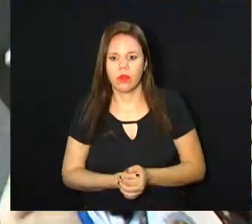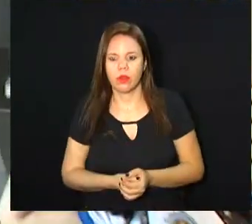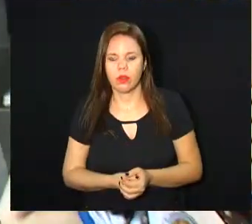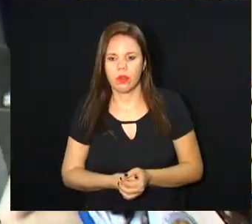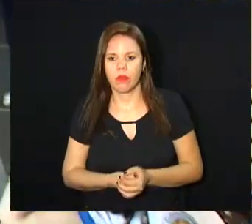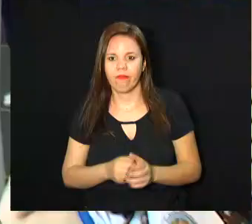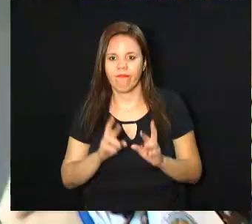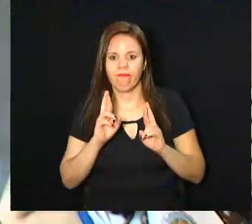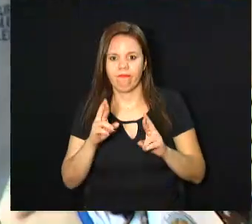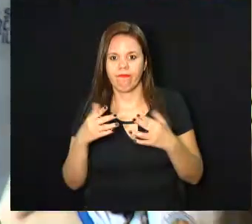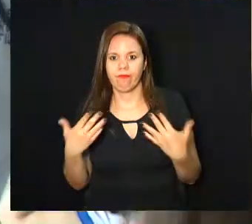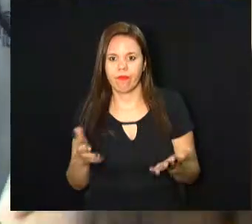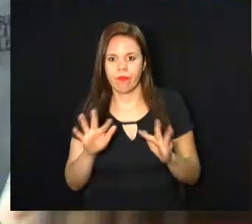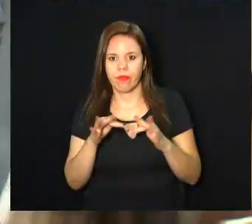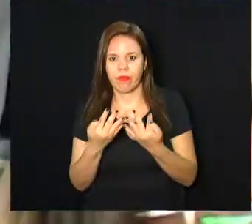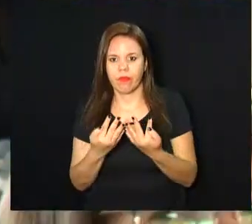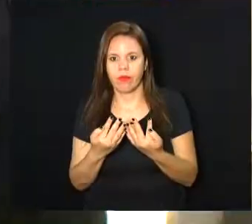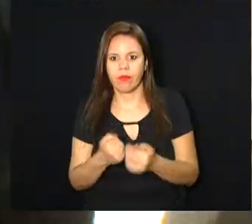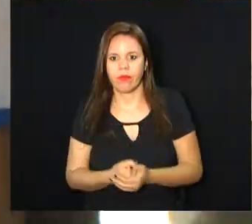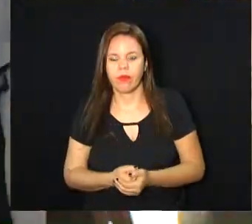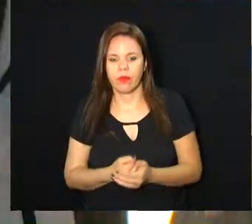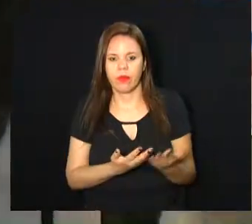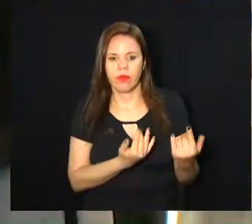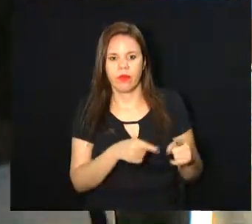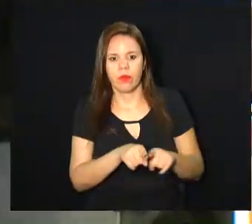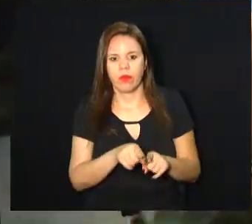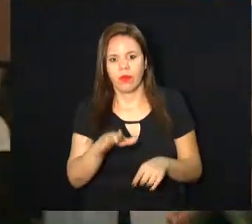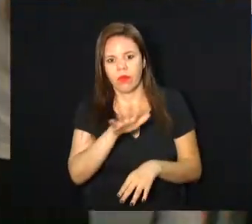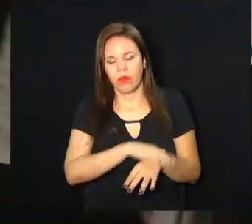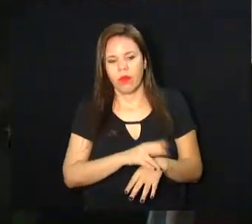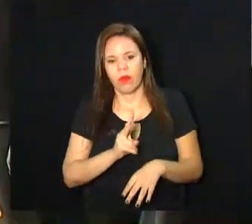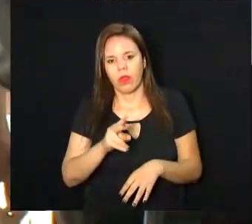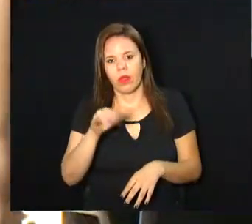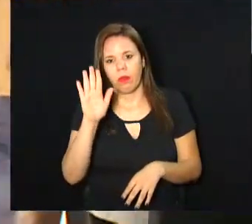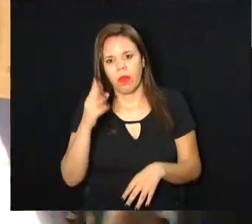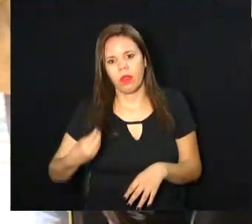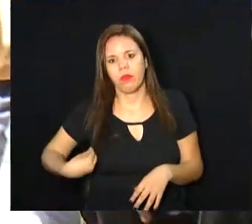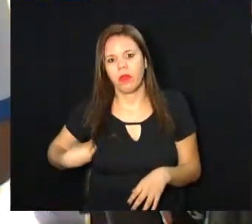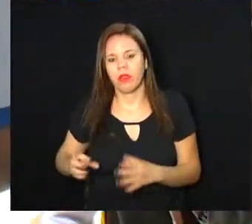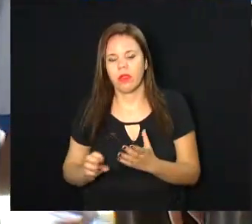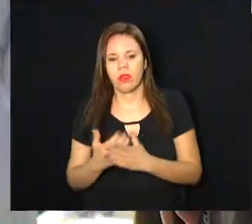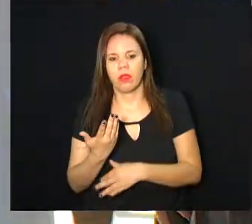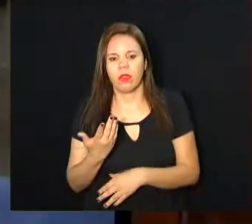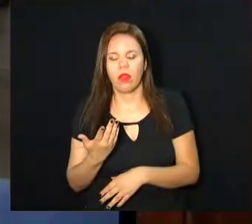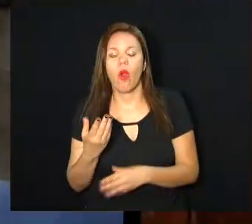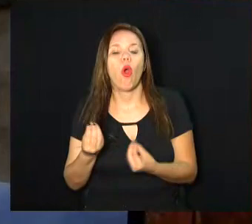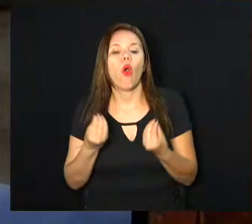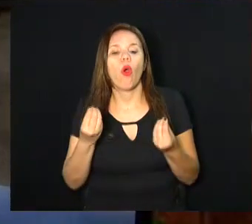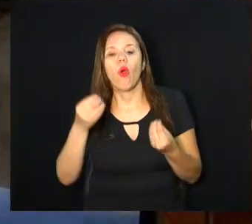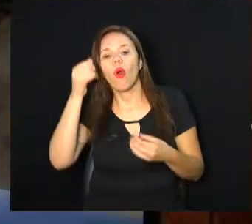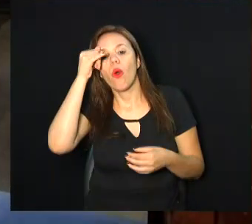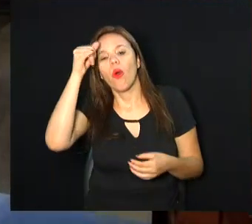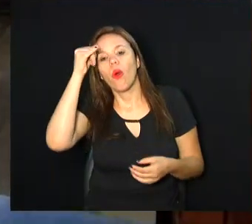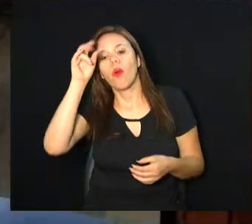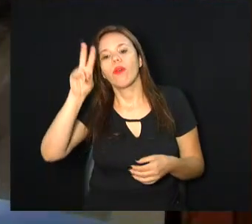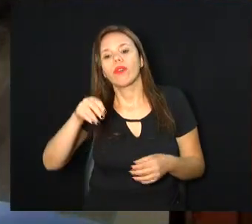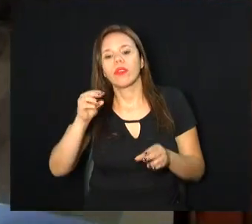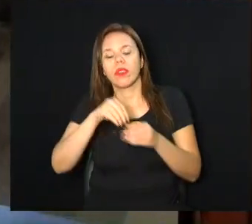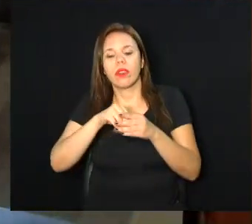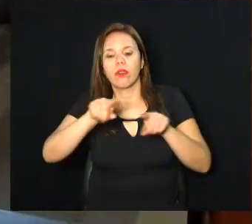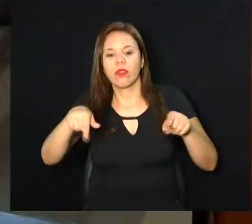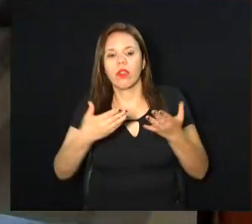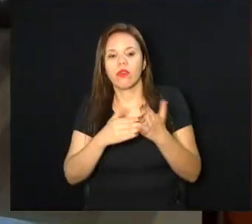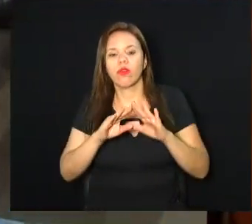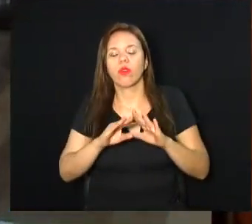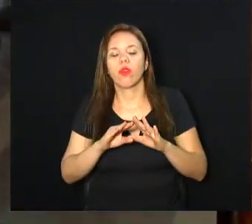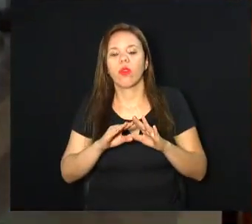de expectativa dos pais em cima desses jovens. Está assim cada vez mais presente. Agora, como combater isso, por exemplo, na escola? O professor